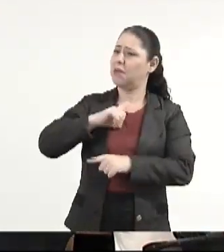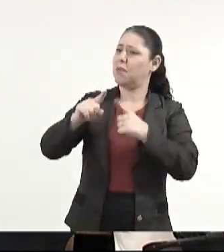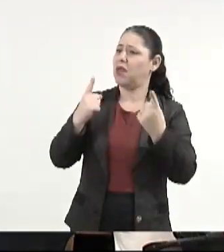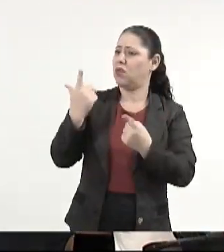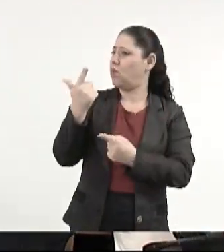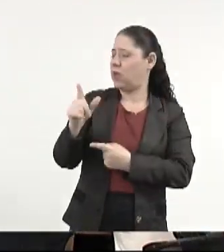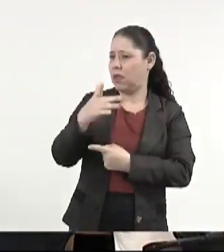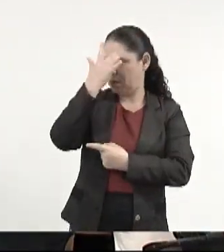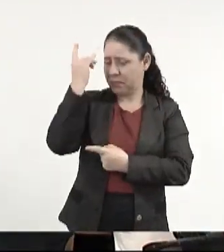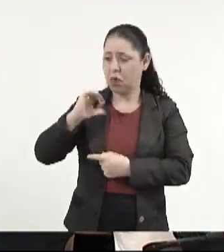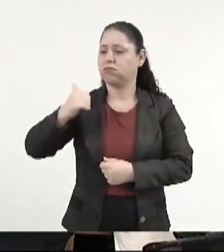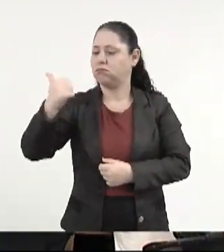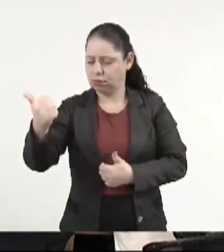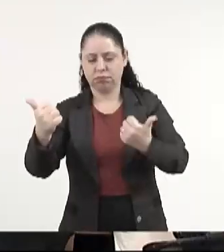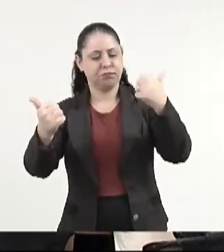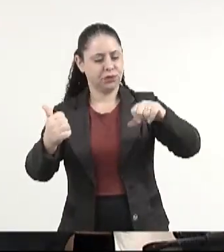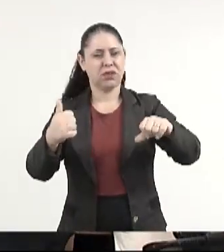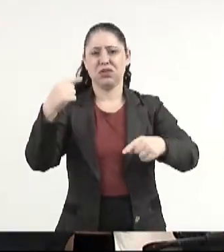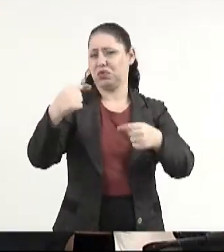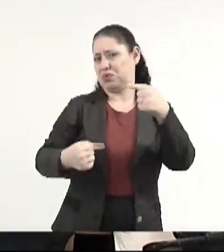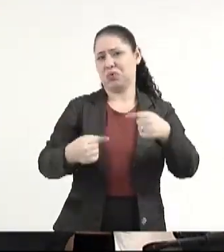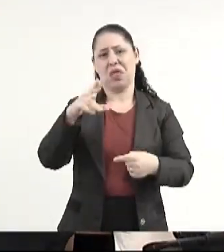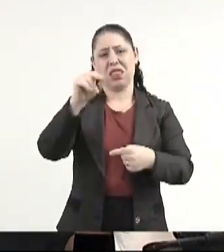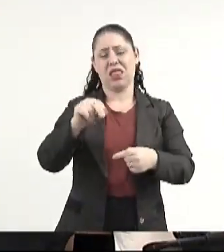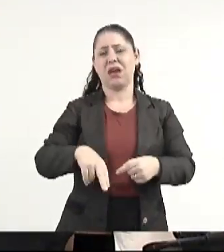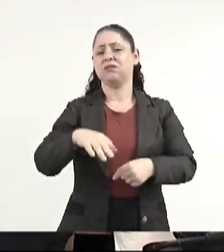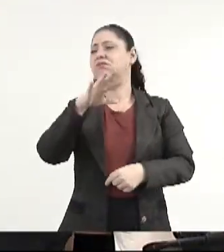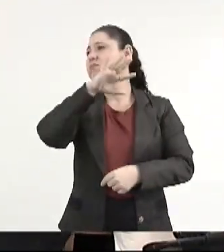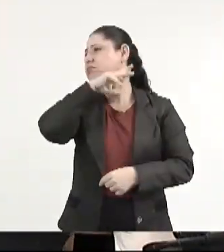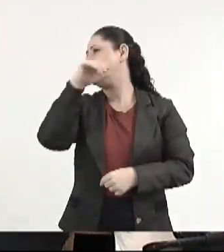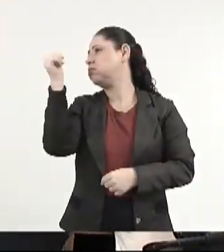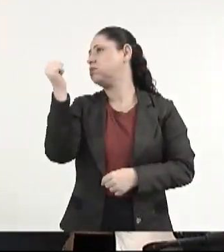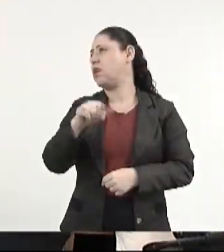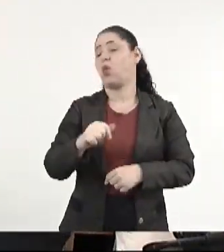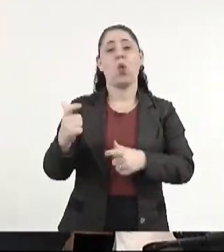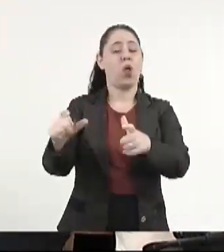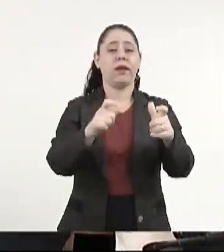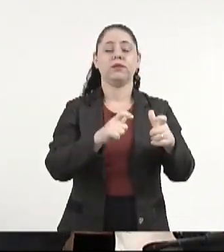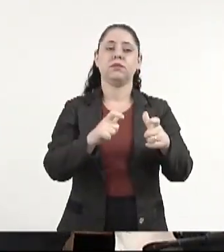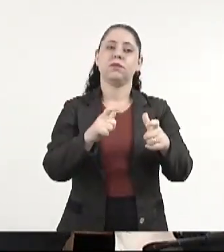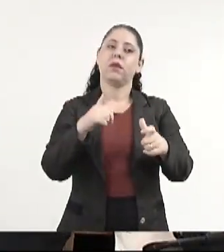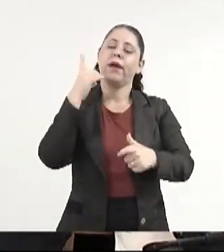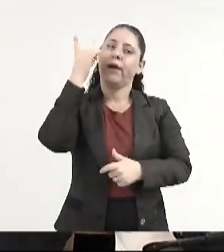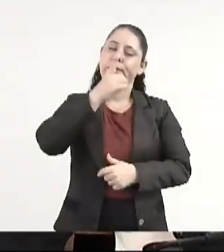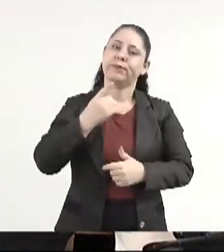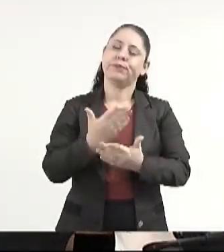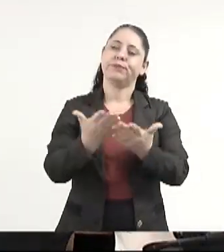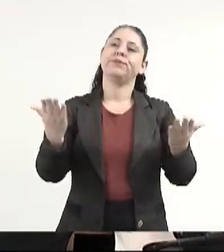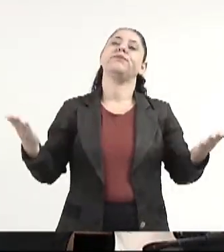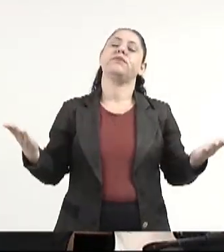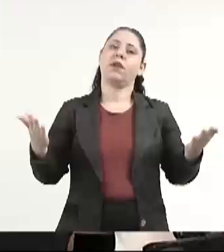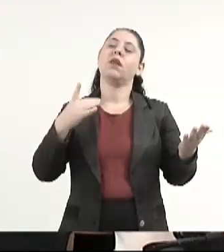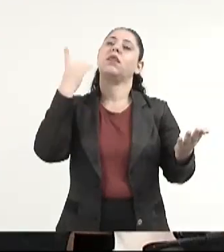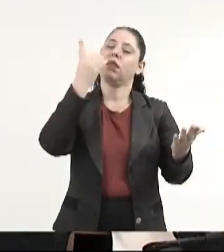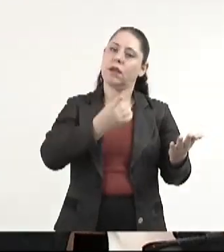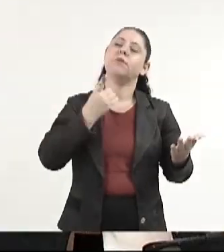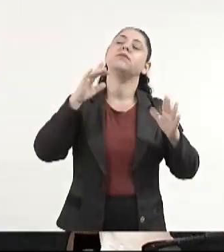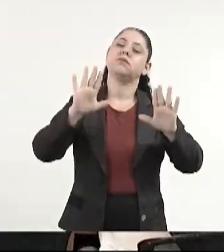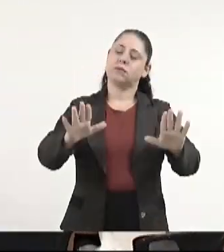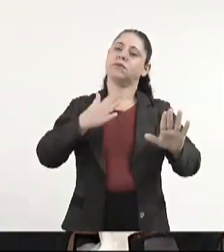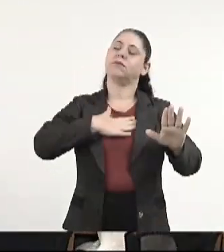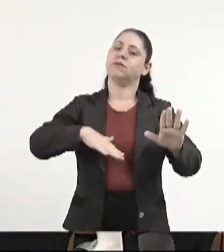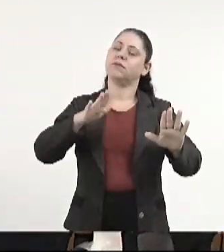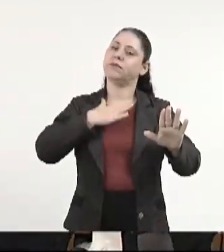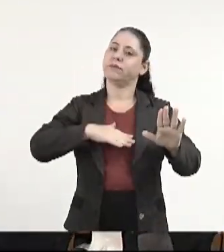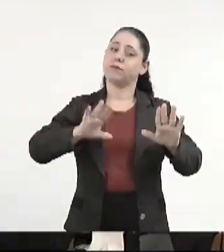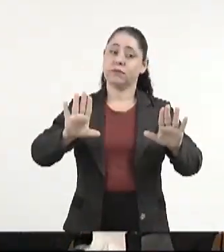melhor Tem gente que não presta melhor não em todo fazer lugar. esse debate, porque tem podridão Tem em um gente monte que não de presta lugar. em todo Senhores lugar. deputados, vem o dizer debate que- estava então.